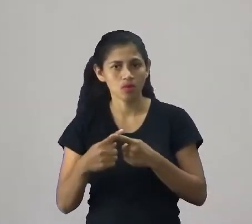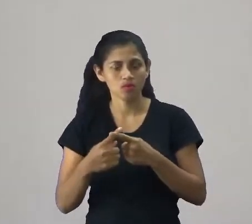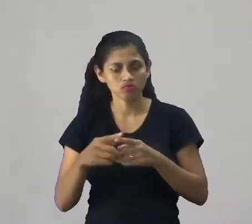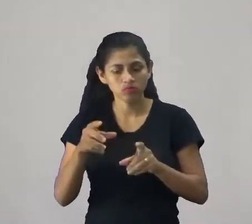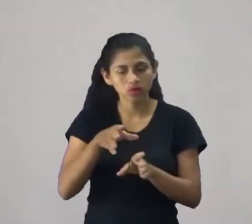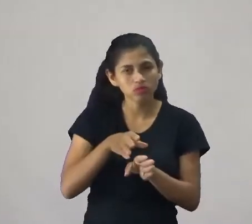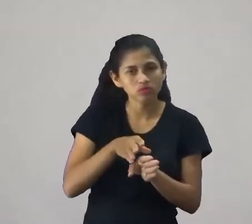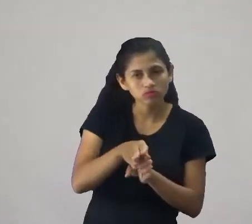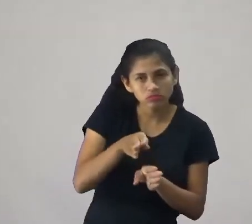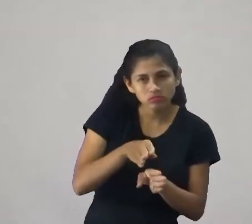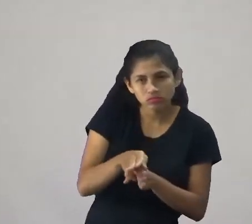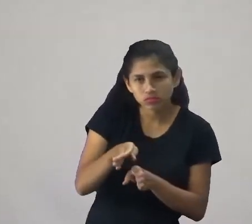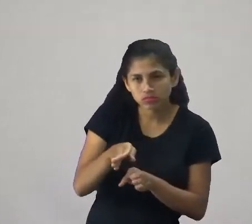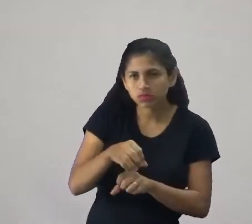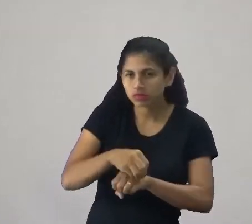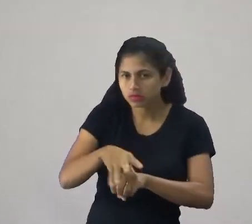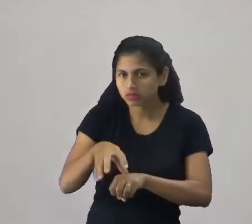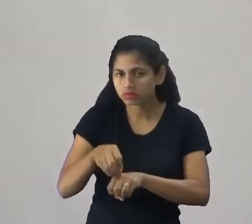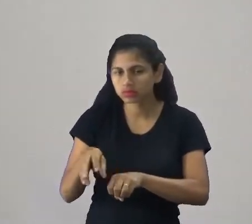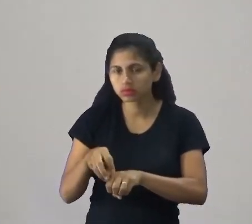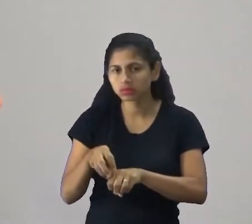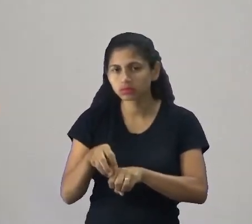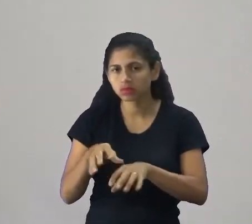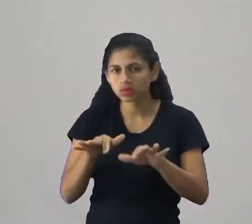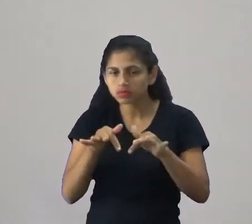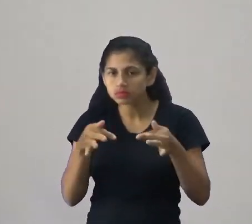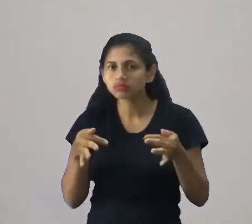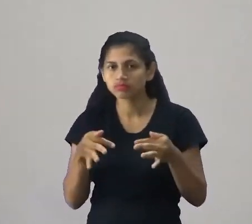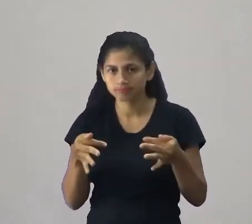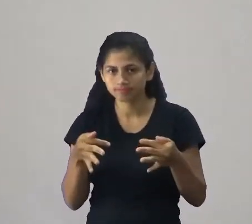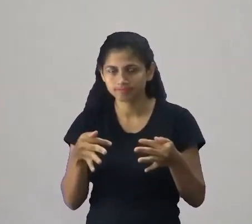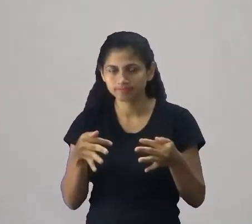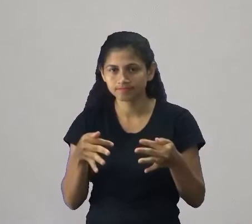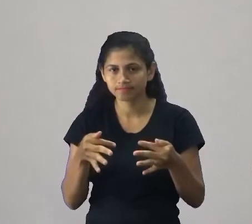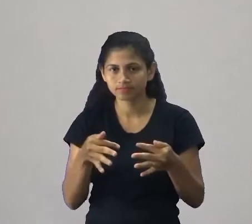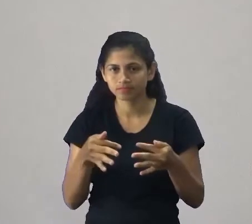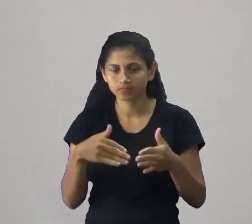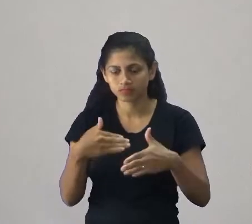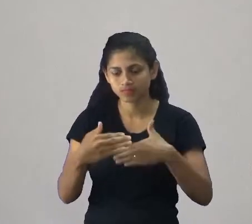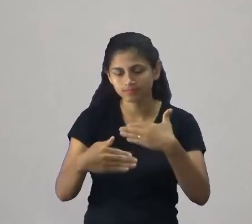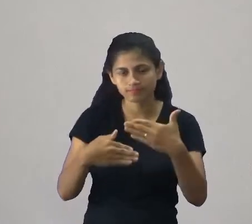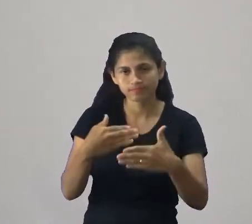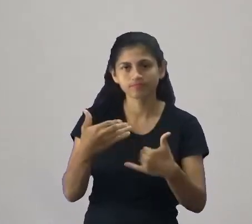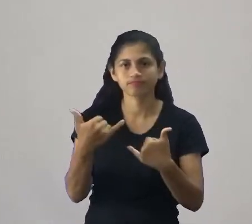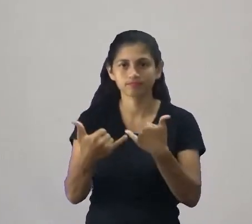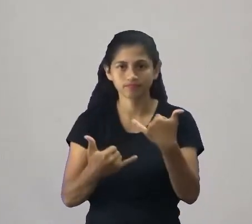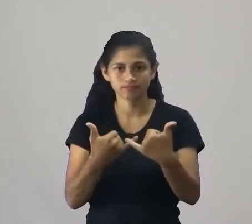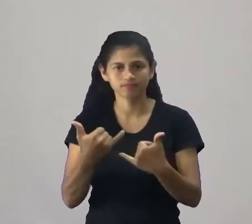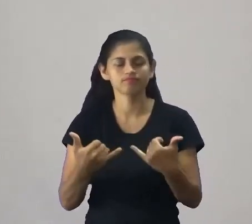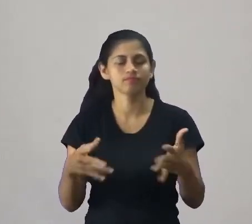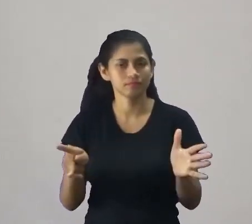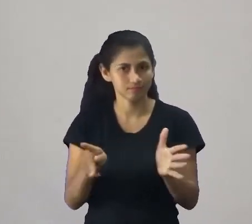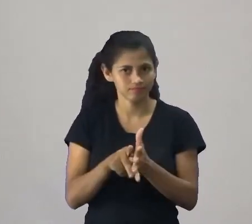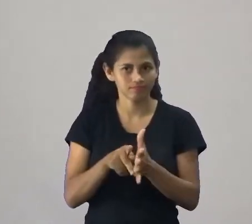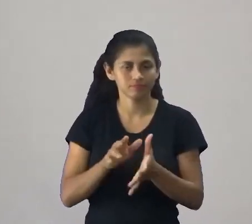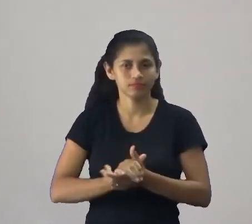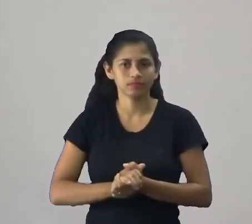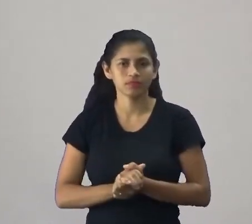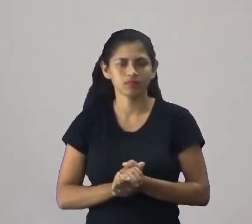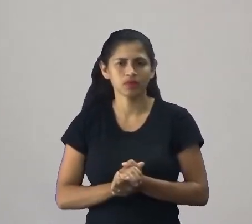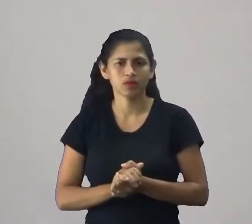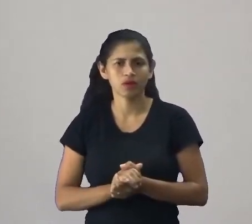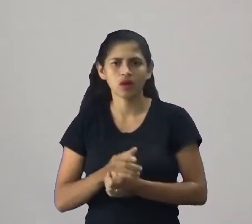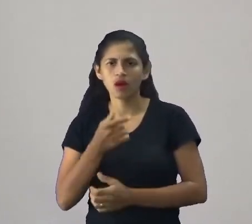brincadeira, um aspecto tão superficial e é desenvolvido ali no meio da brincadeira. Ah, e os meninos, por que os meninos